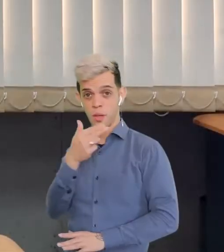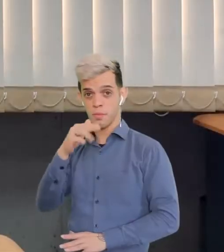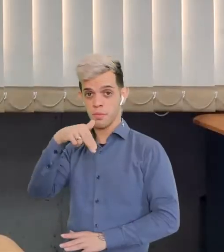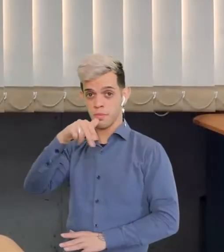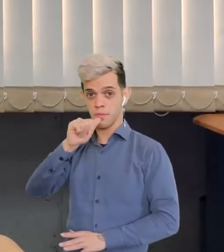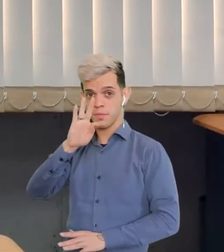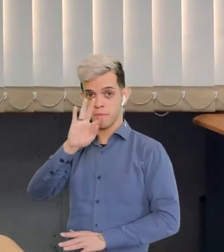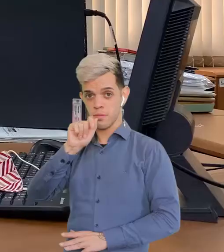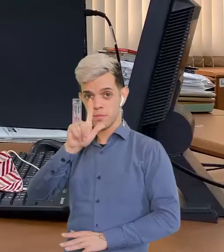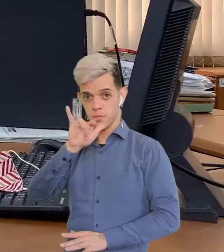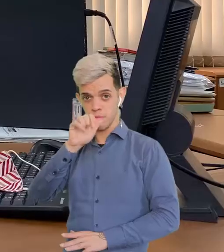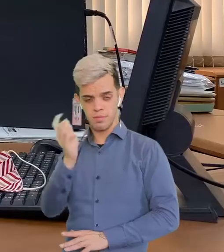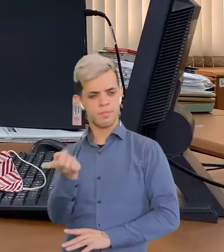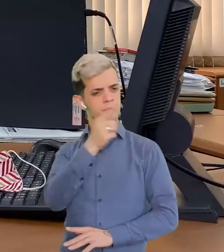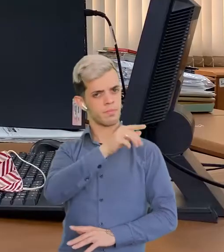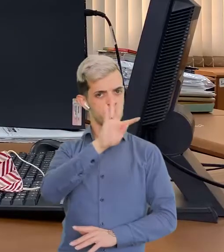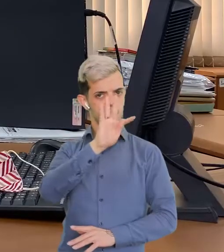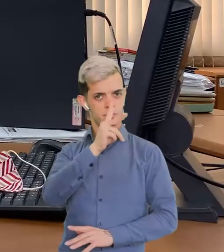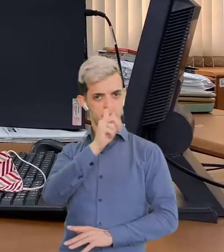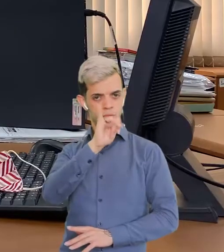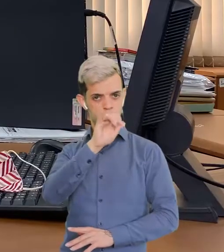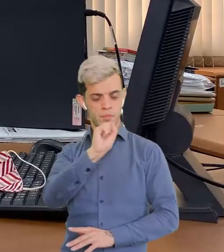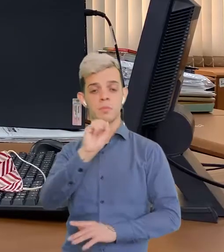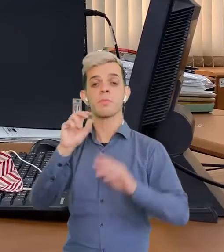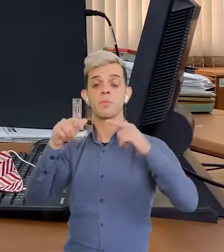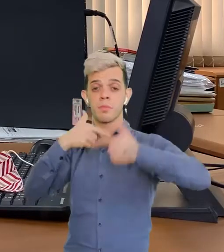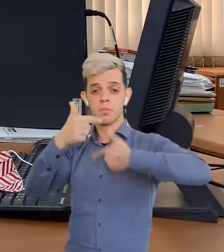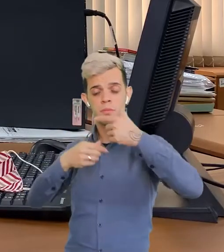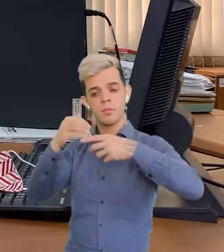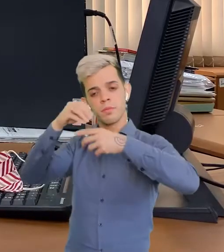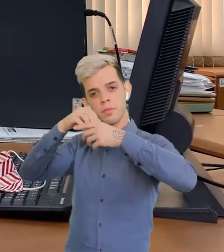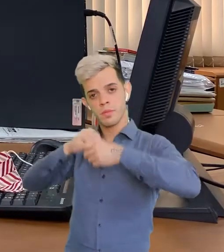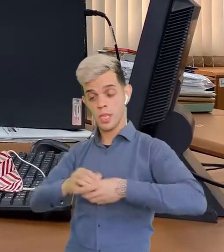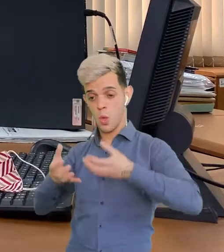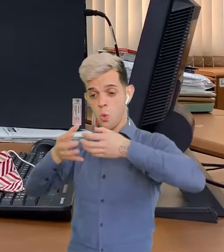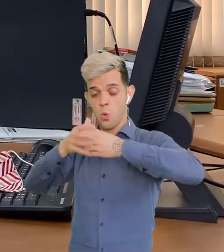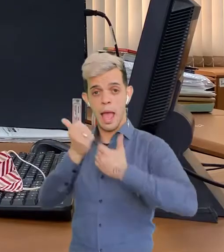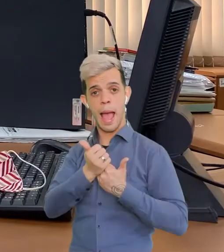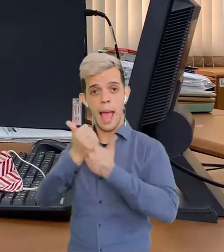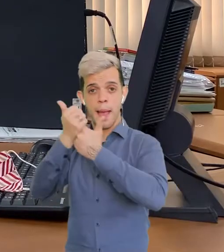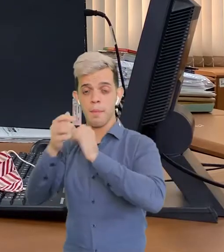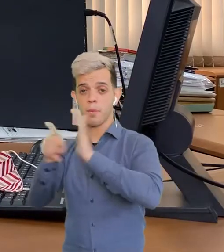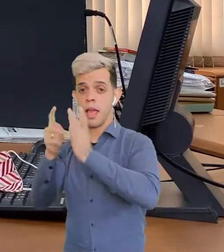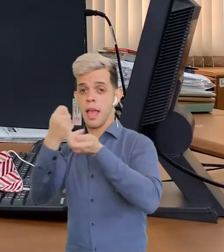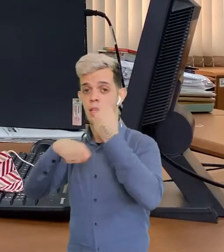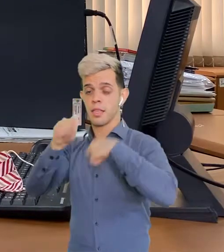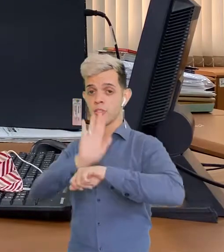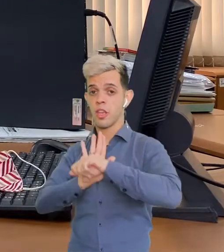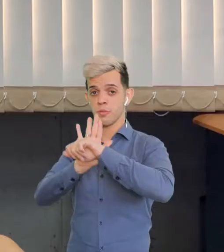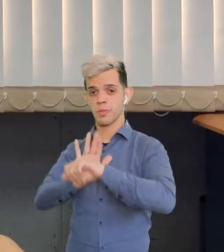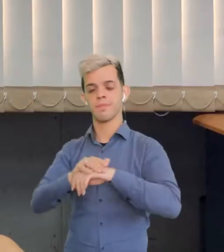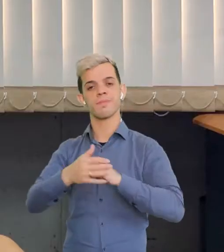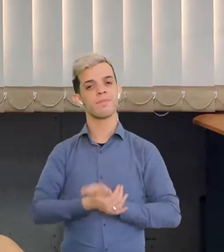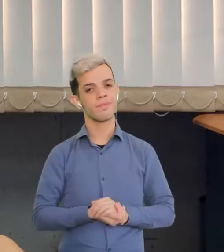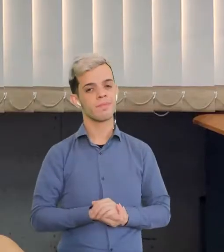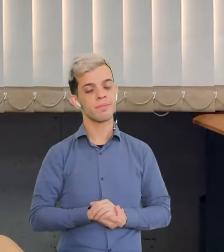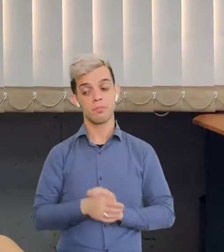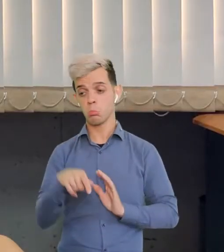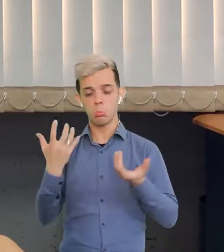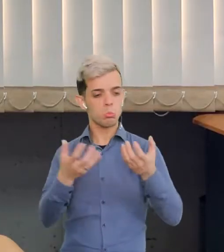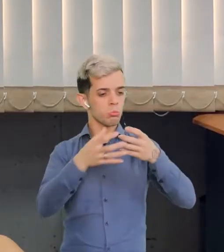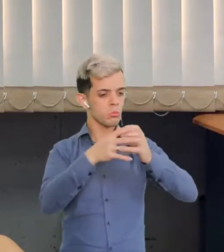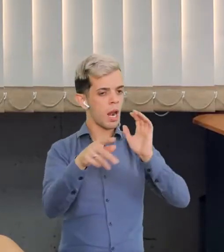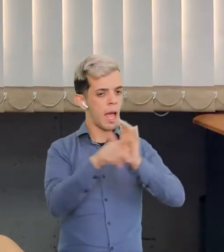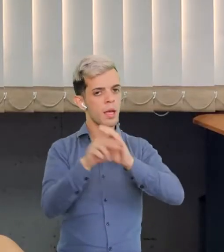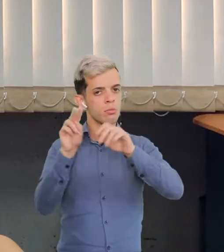Olá, eu sou a Natália. E eu sou a Thaís e nós somos assistentes administrativos da equipe de apoio à comissão judicante. Bom, a